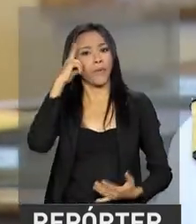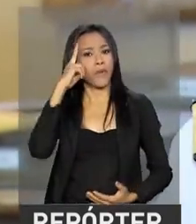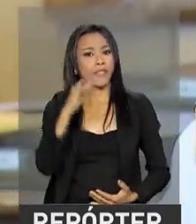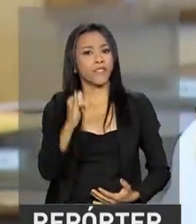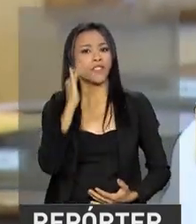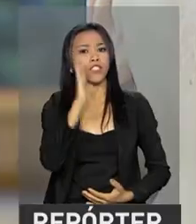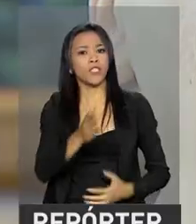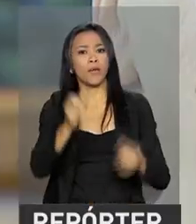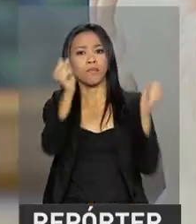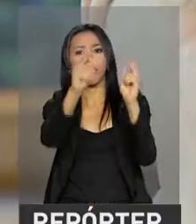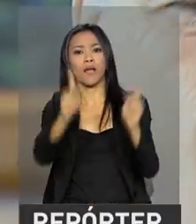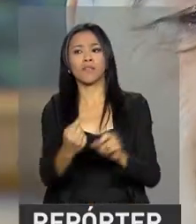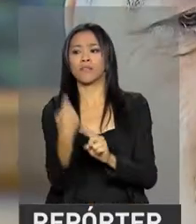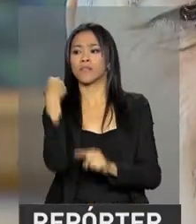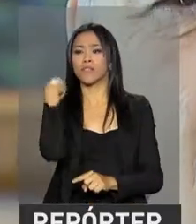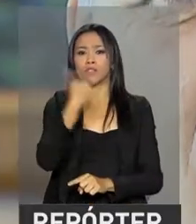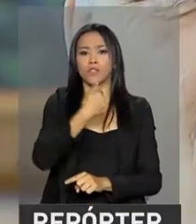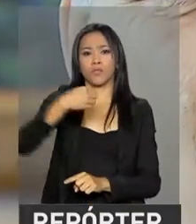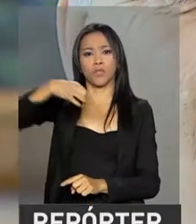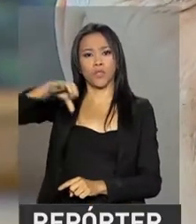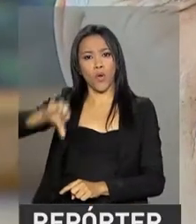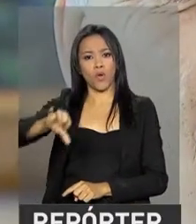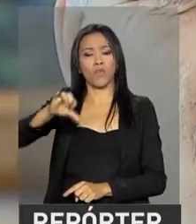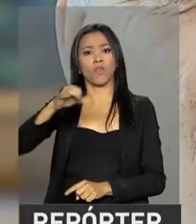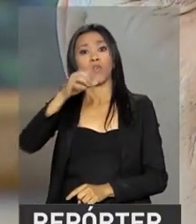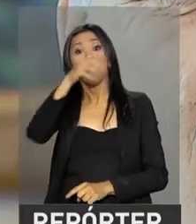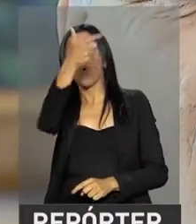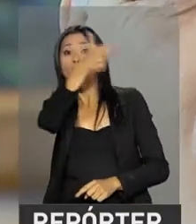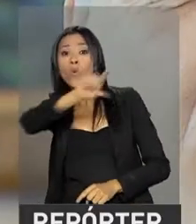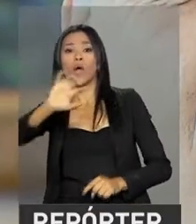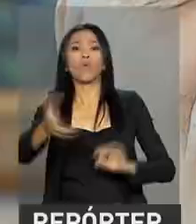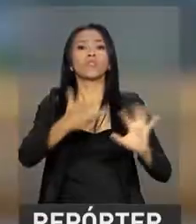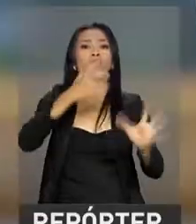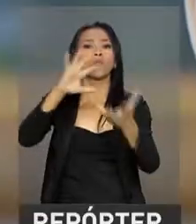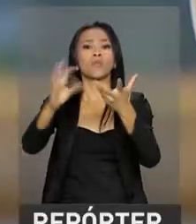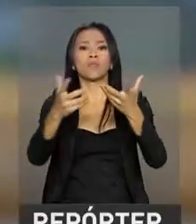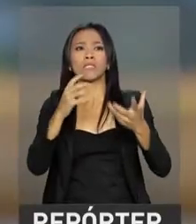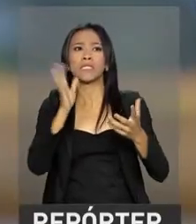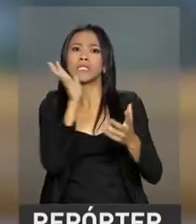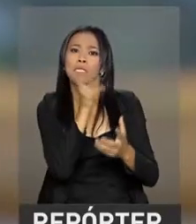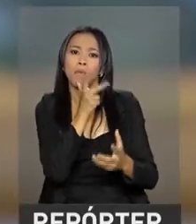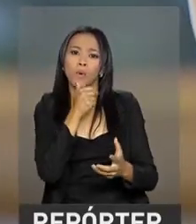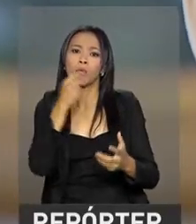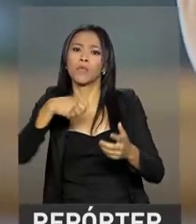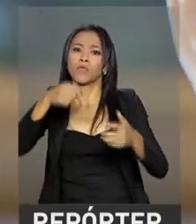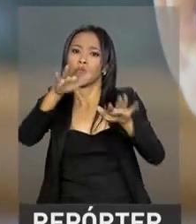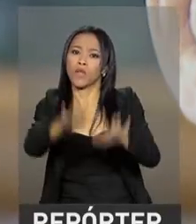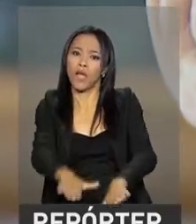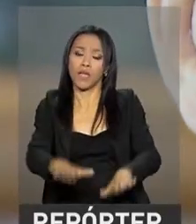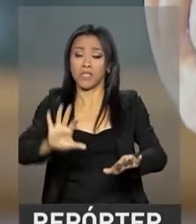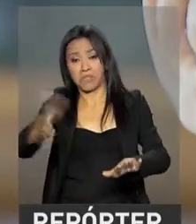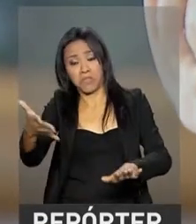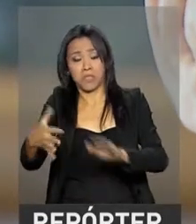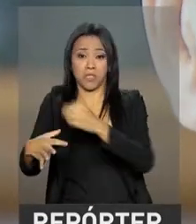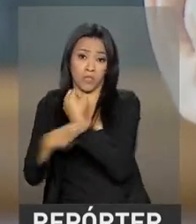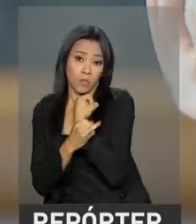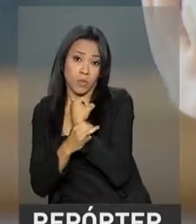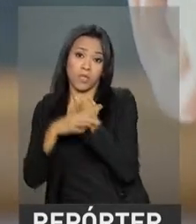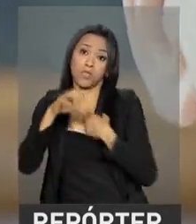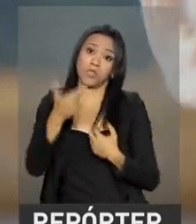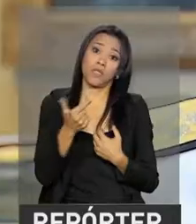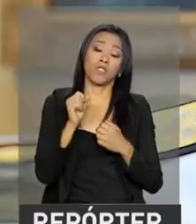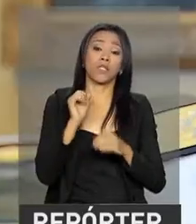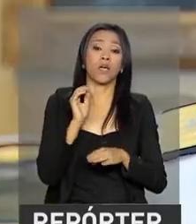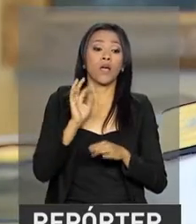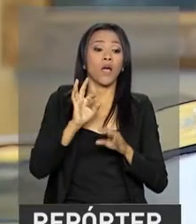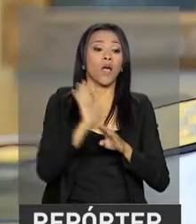em 2009, outros eventos prolongaram a permanência das tropas, seja para fazer a segurança, seja em missão